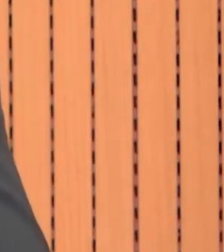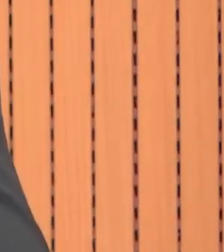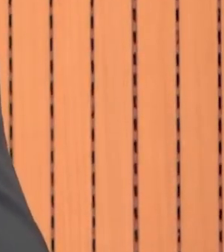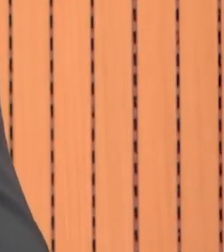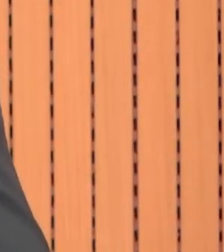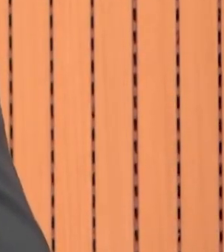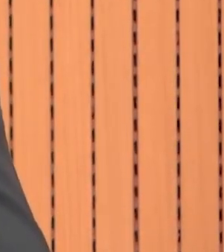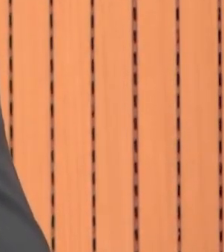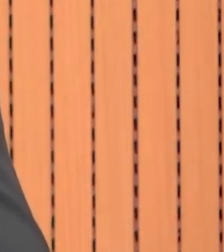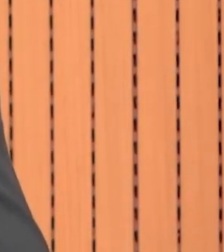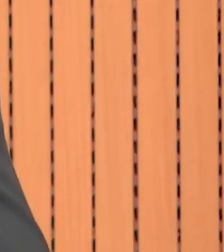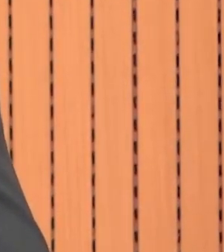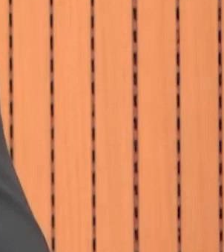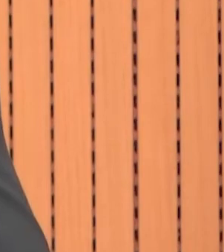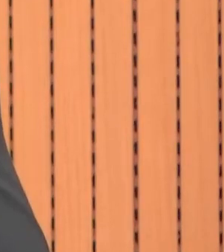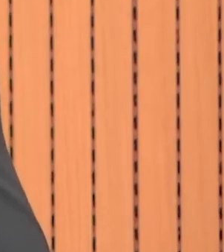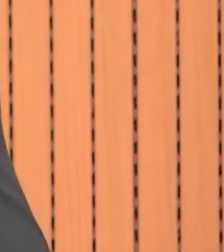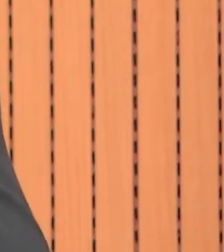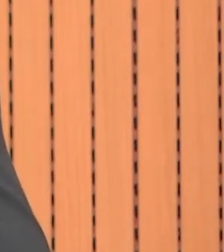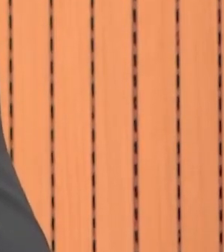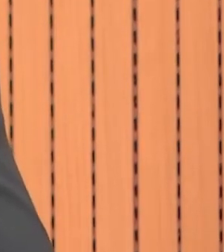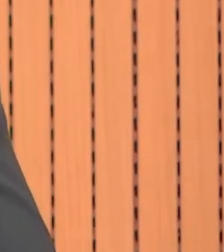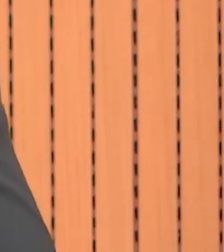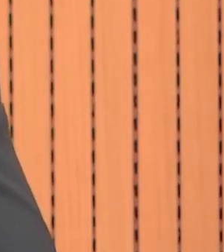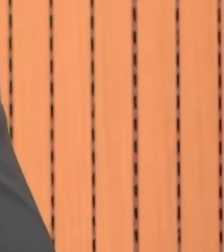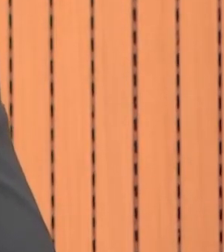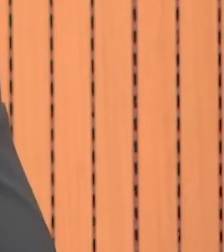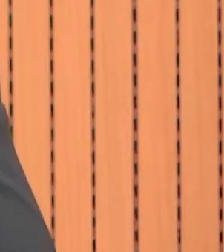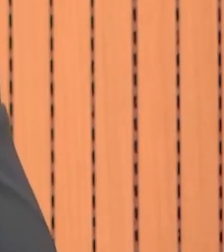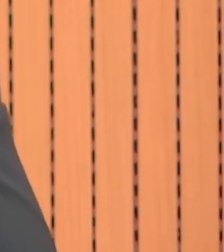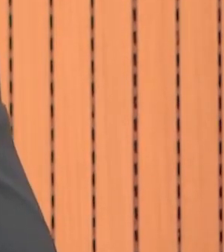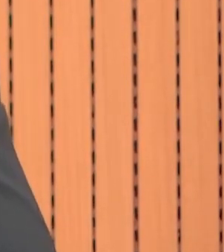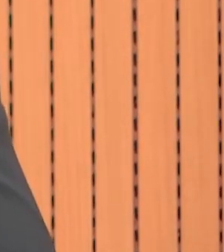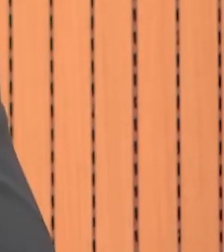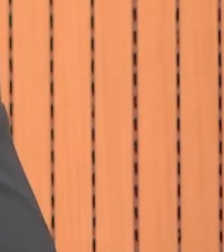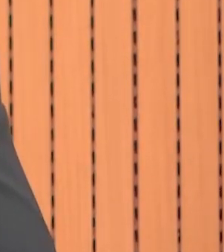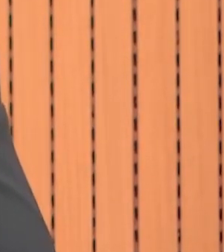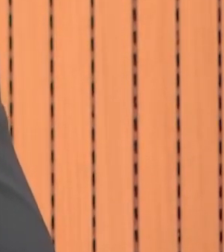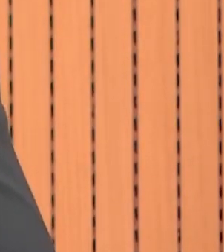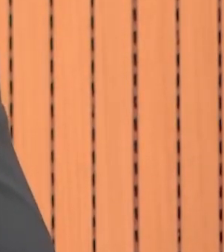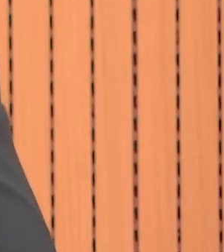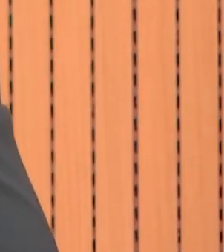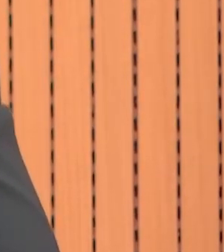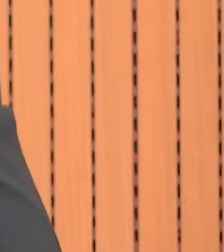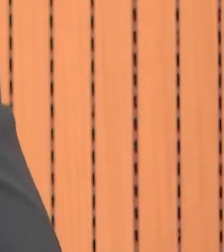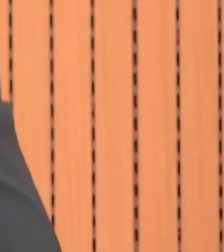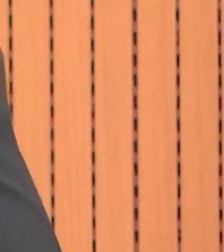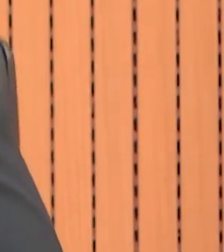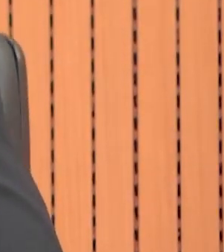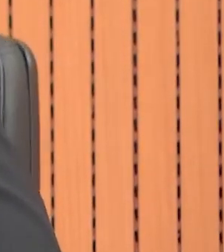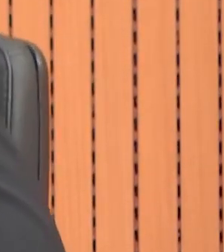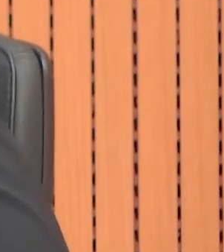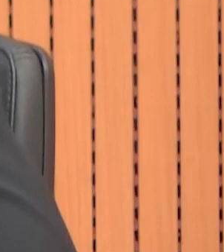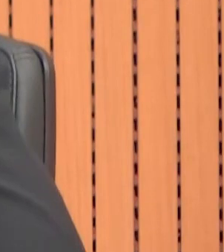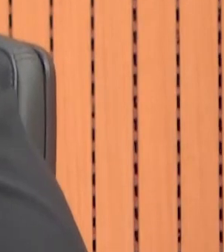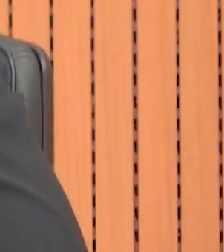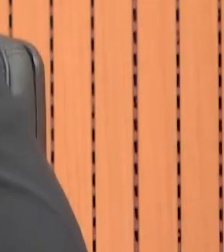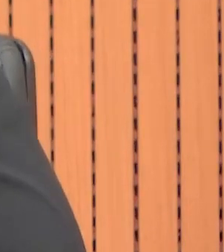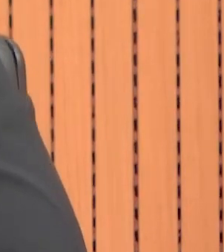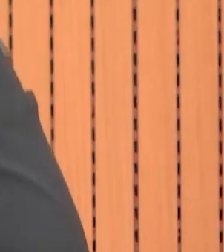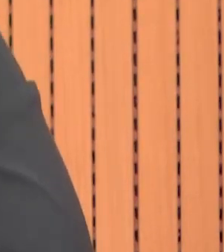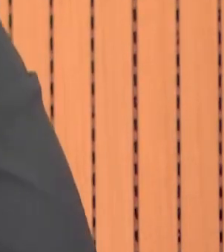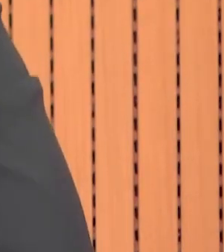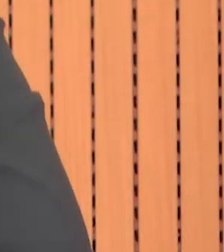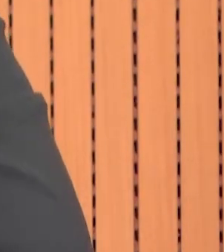Com isso, nós o que tentamos fazer? Nós estamos tentando passar, já foi encaminhado ao gabinete do prefeito, o plano de cargos